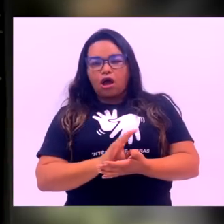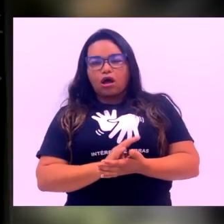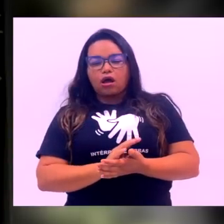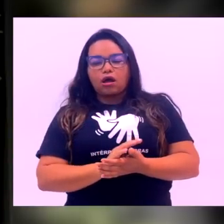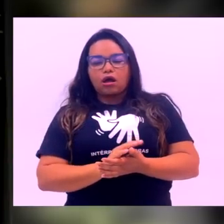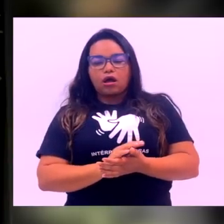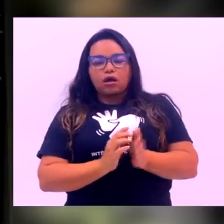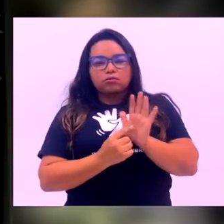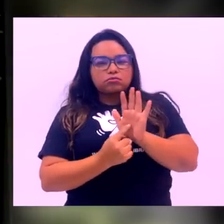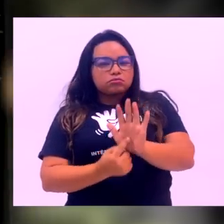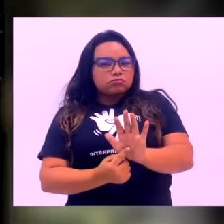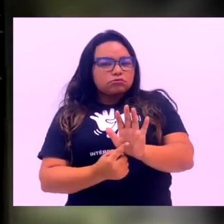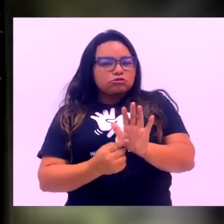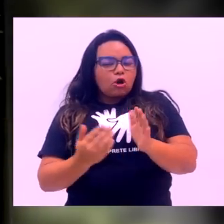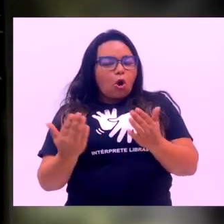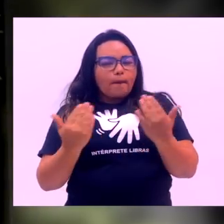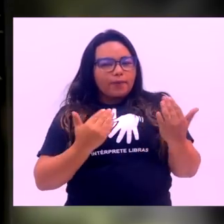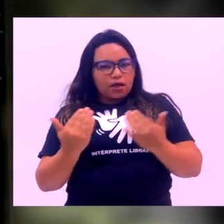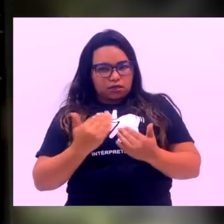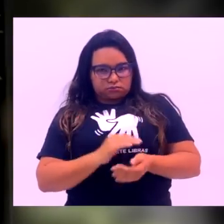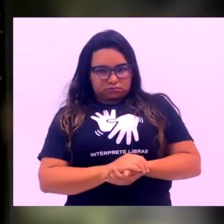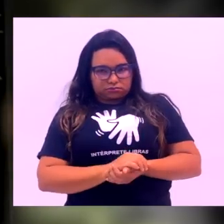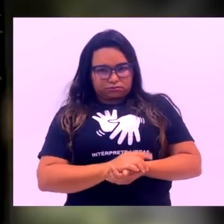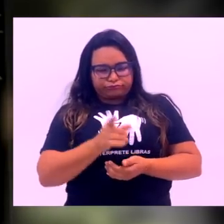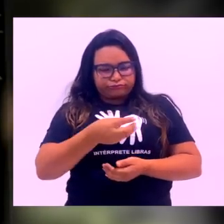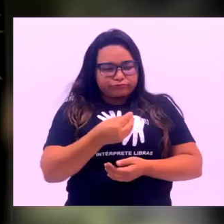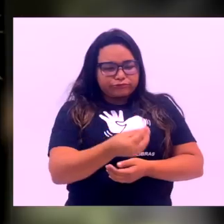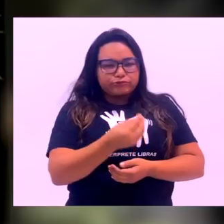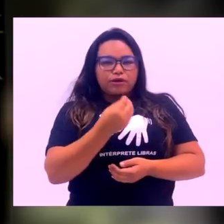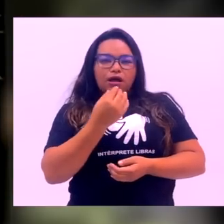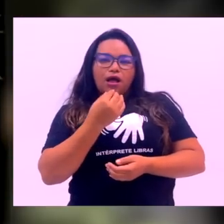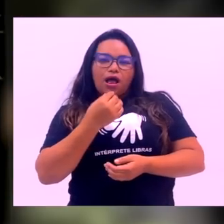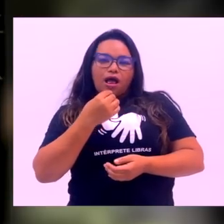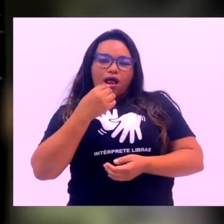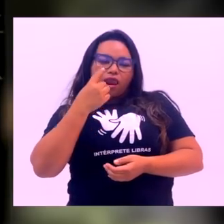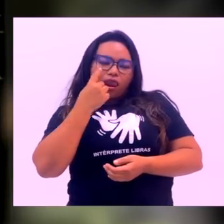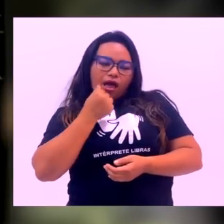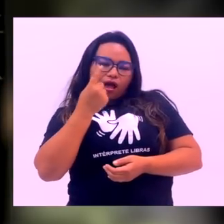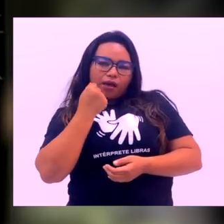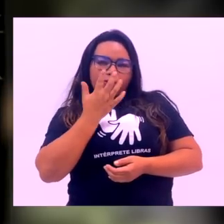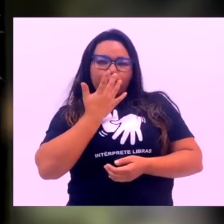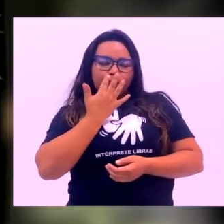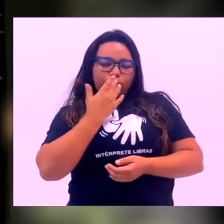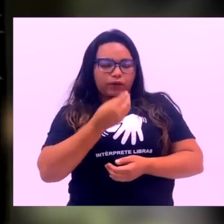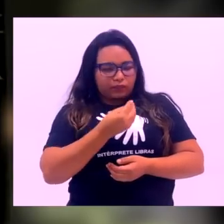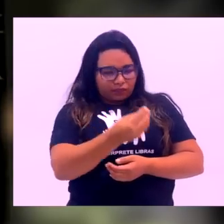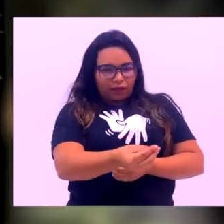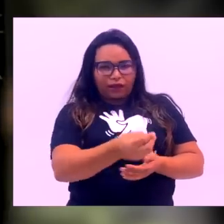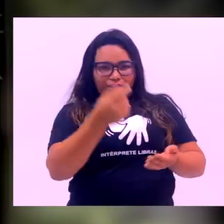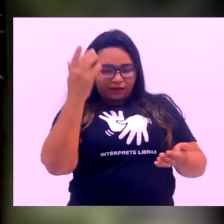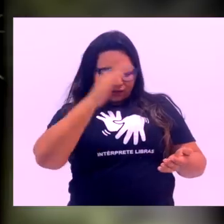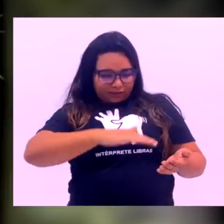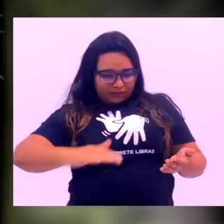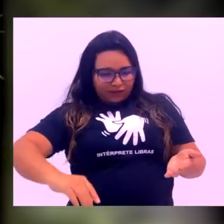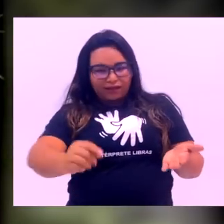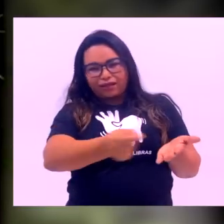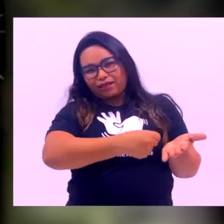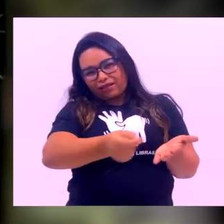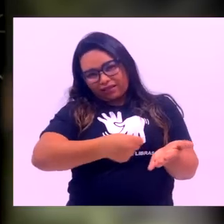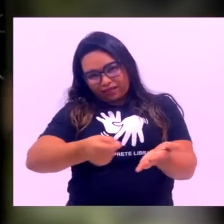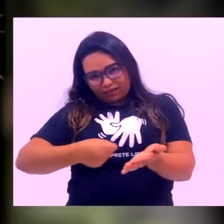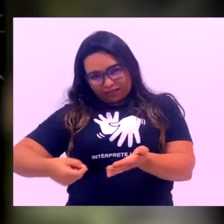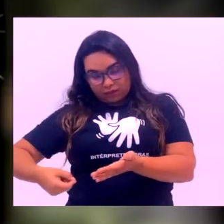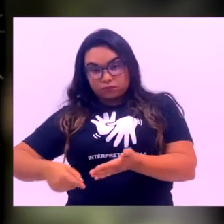um esboço. E então você dá um lápis de cor e você diz, você pode colorir essa figura. Agora,